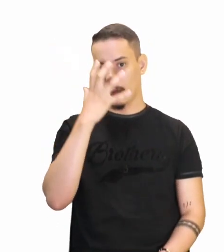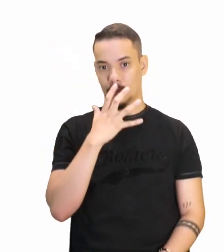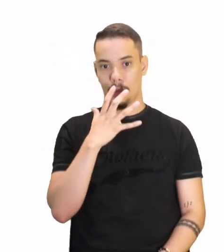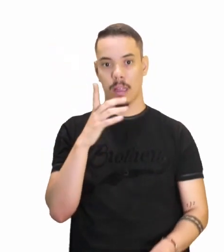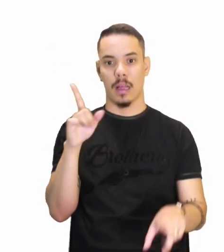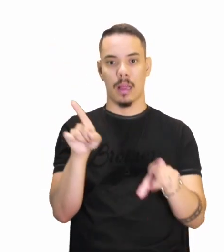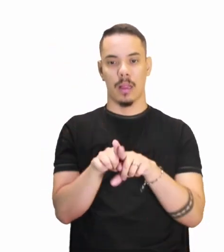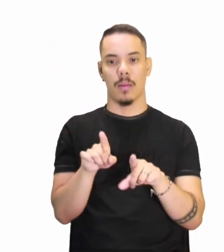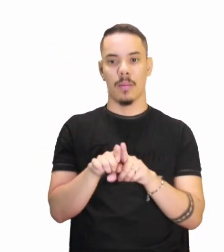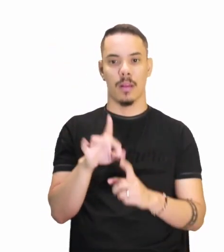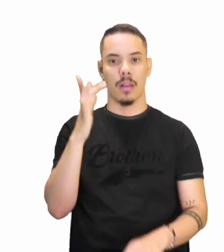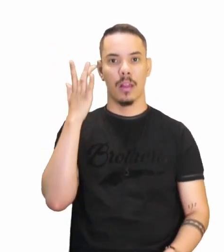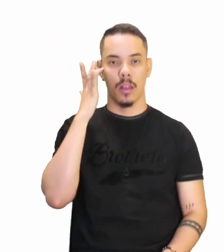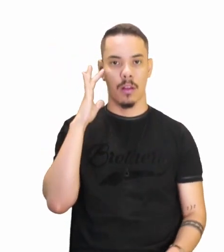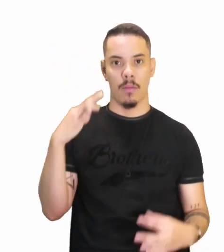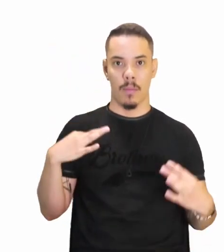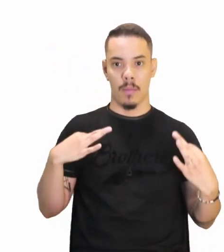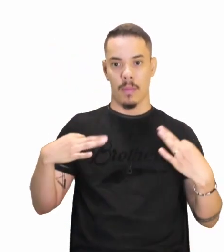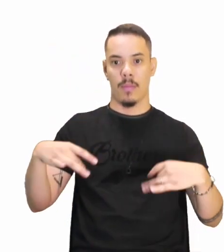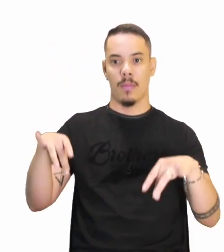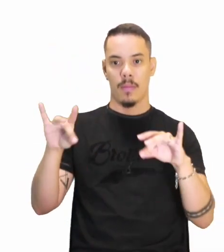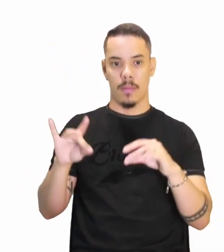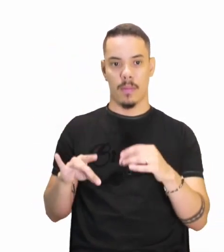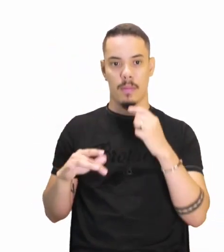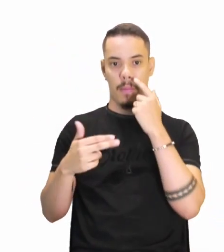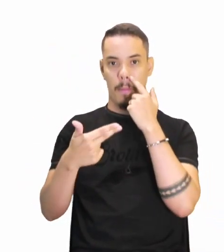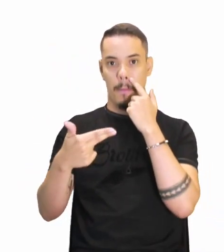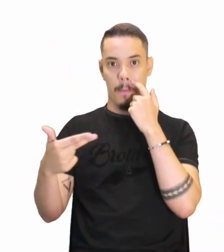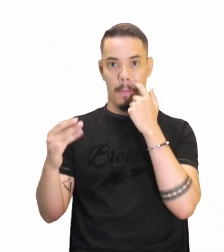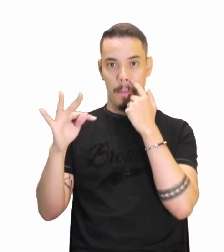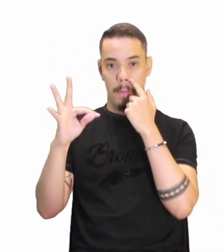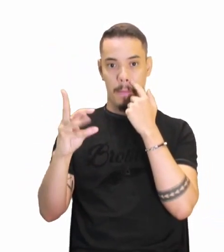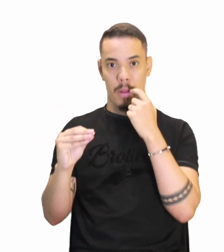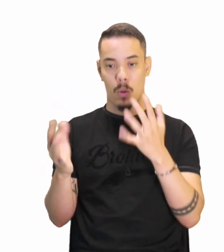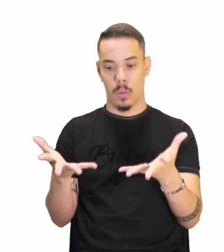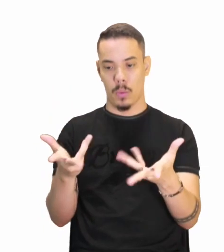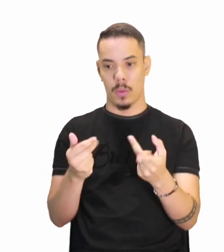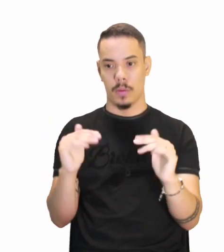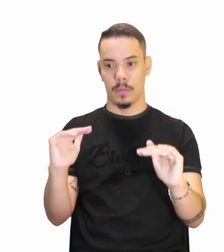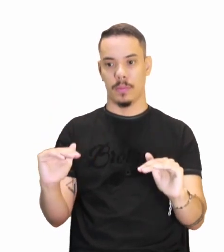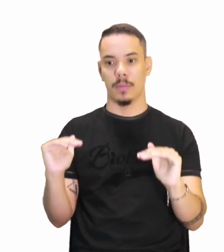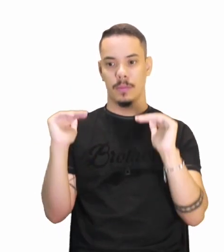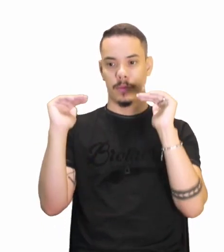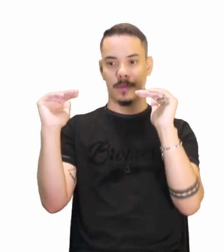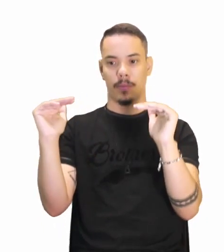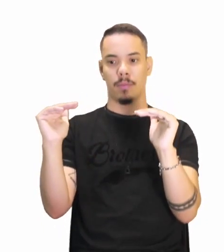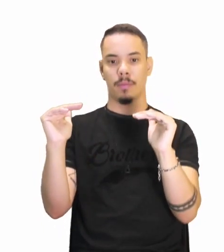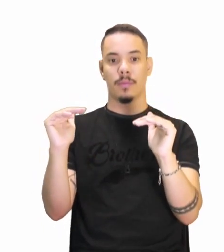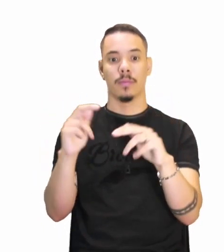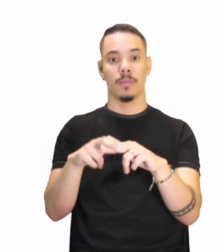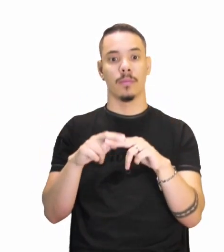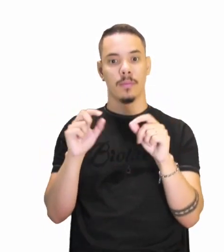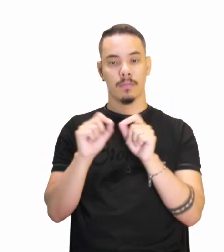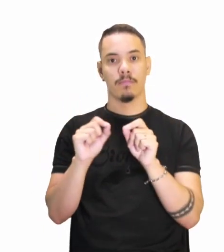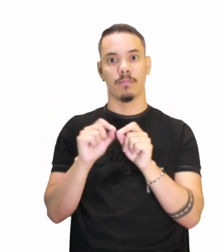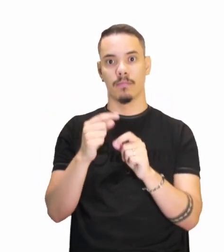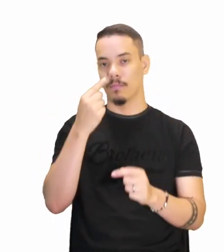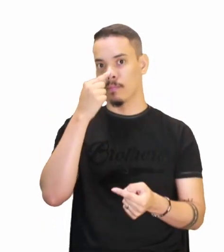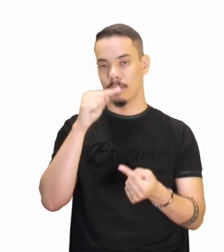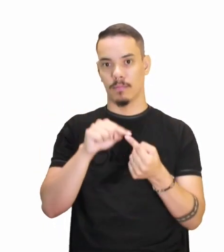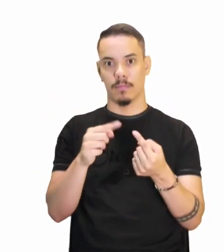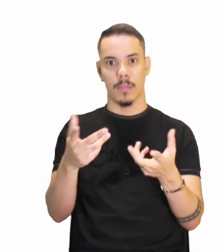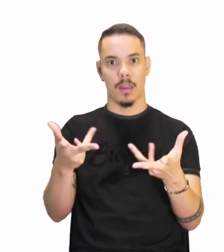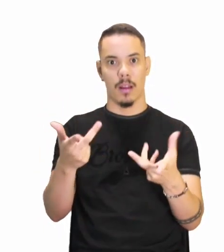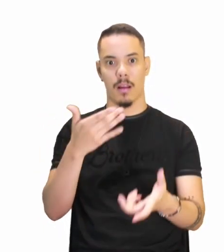achava o pano e os Aviamentos de qualidade superior o feitio admirável